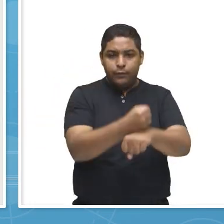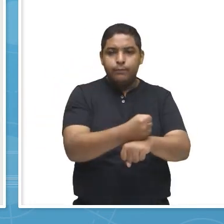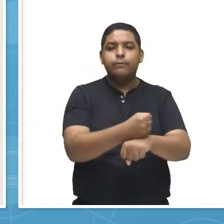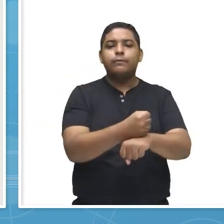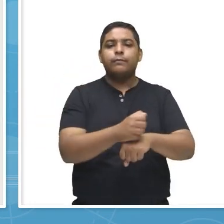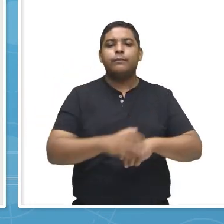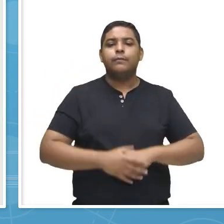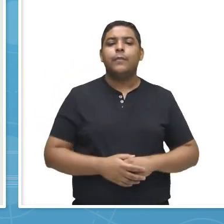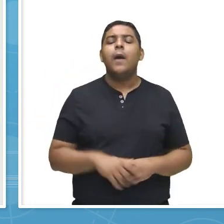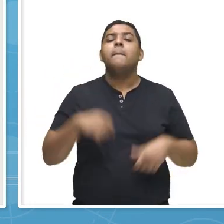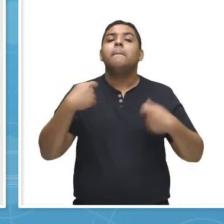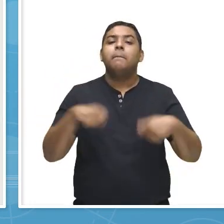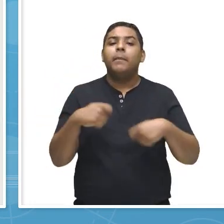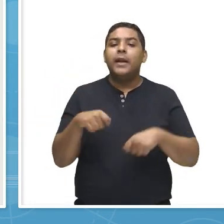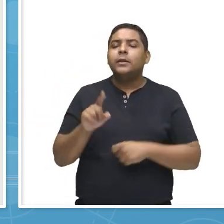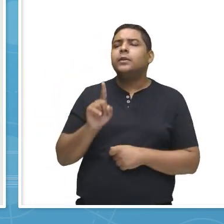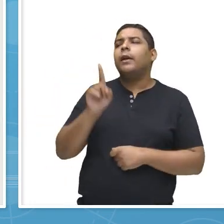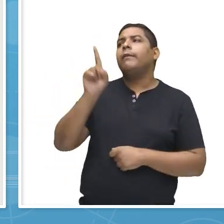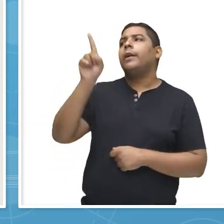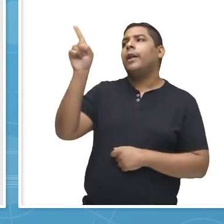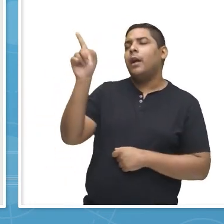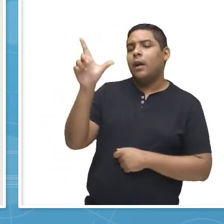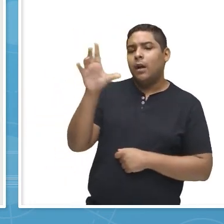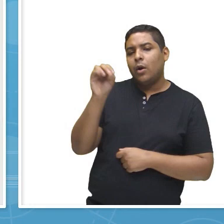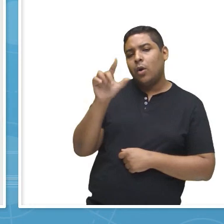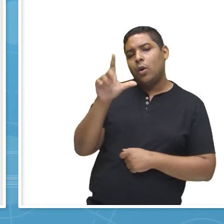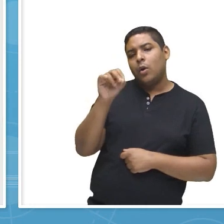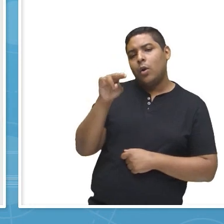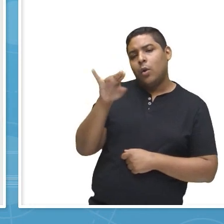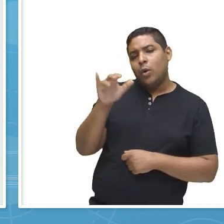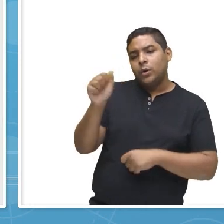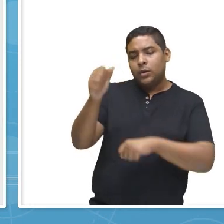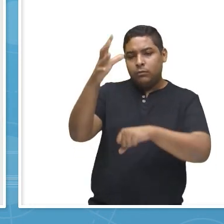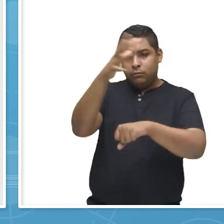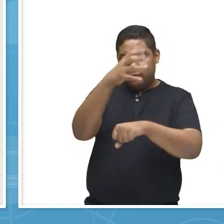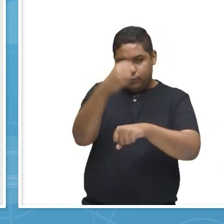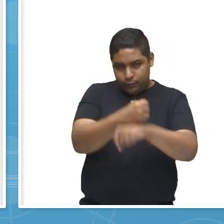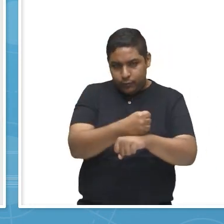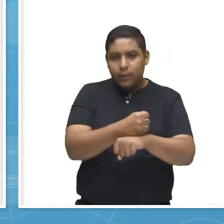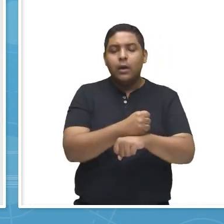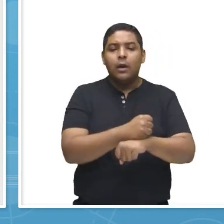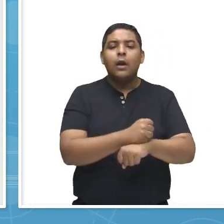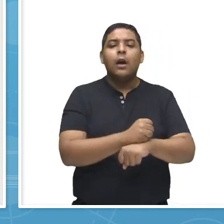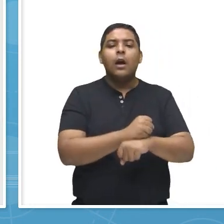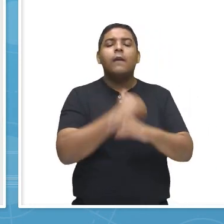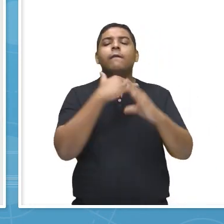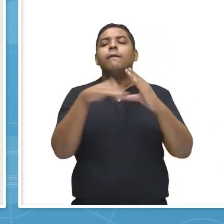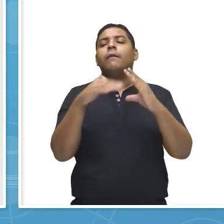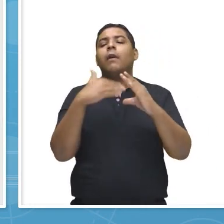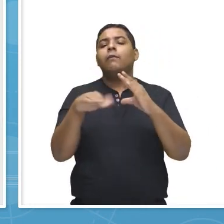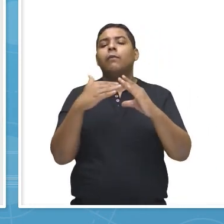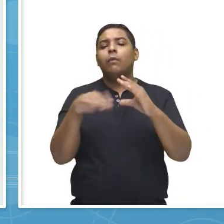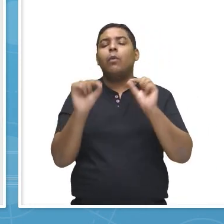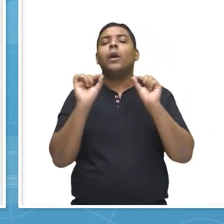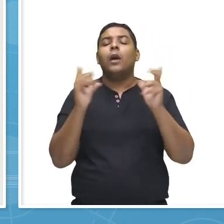precisava da colônia, por quê? Porque a colônia enviava o quê para a